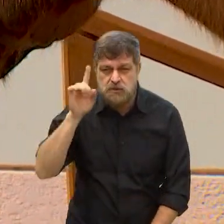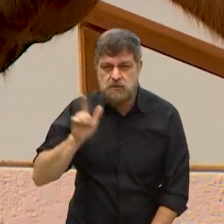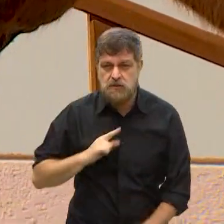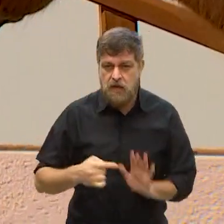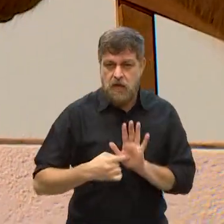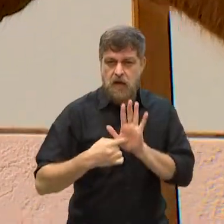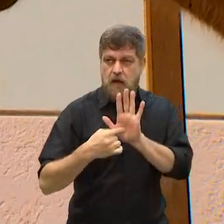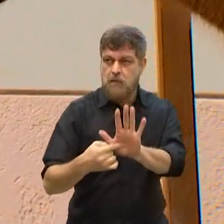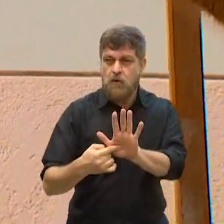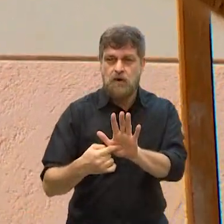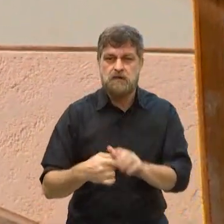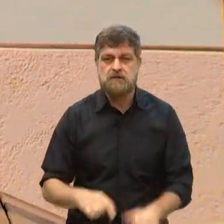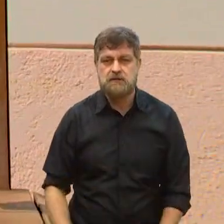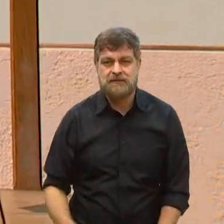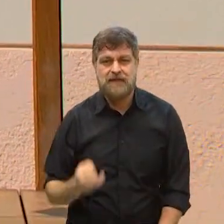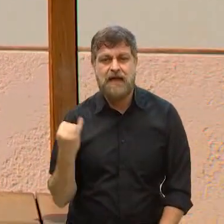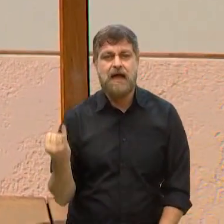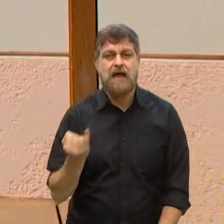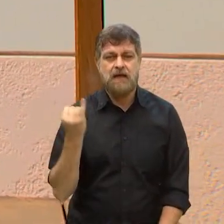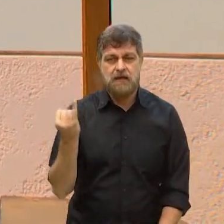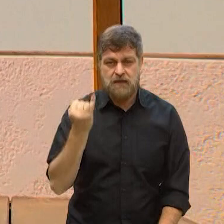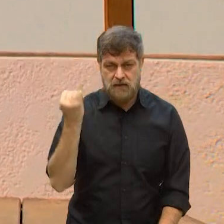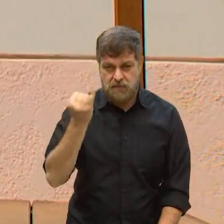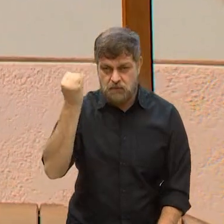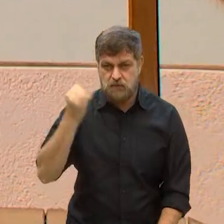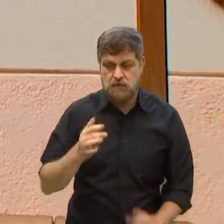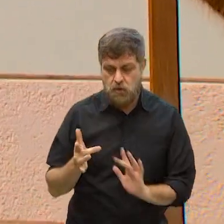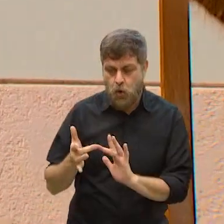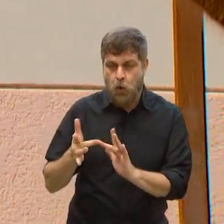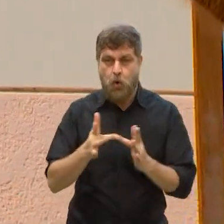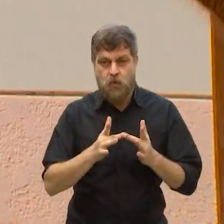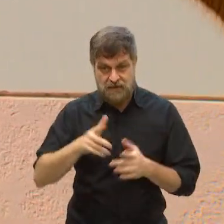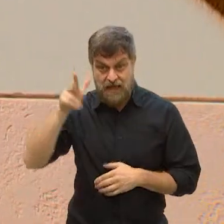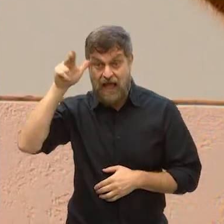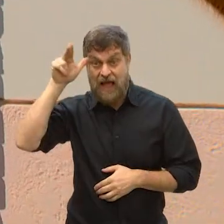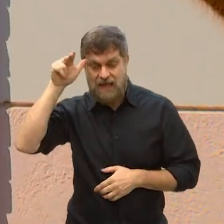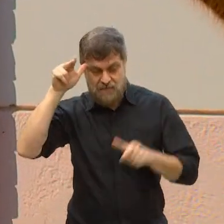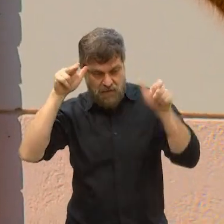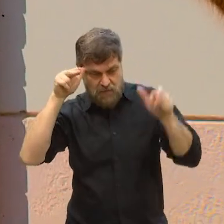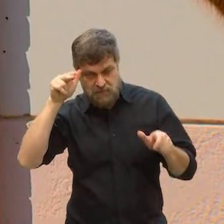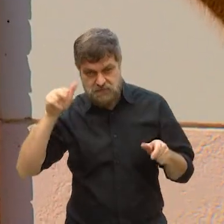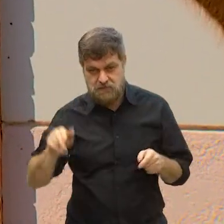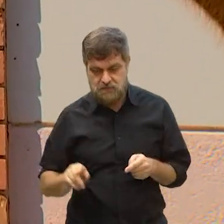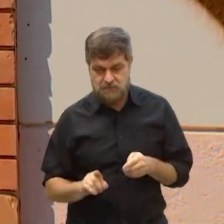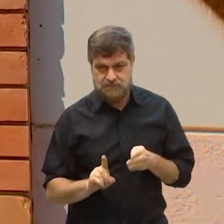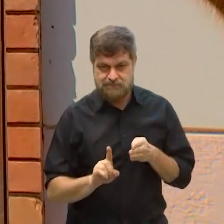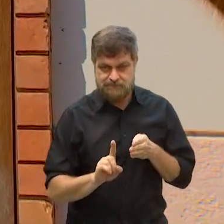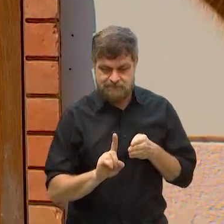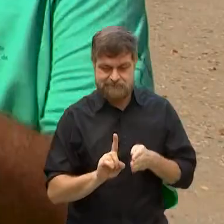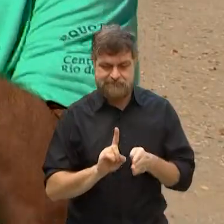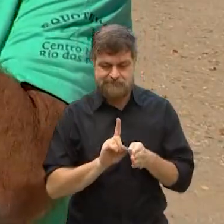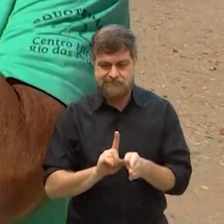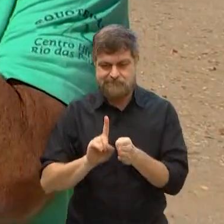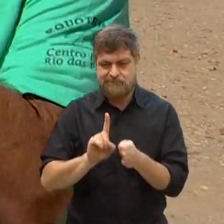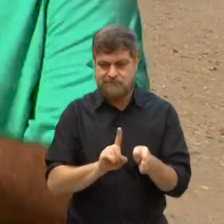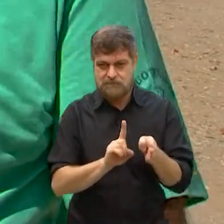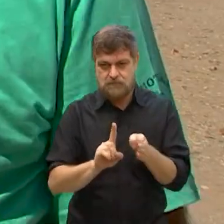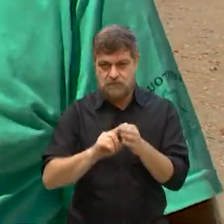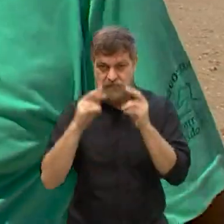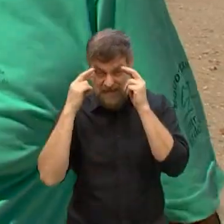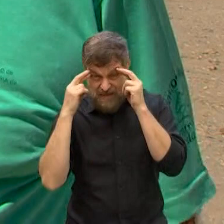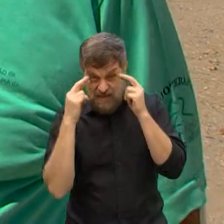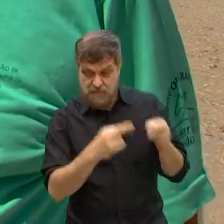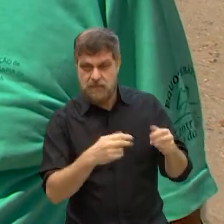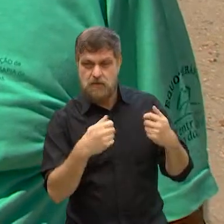com esses cavalos demonstra o quanto é importante a relação do homem com os animais. Que a gente tem que ter